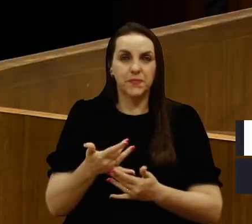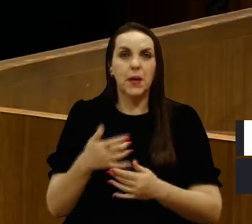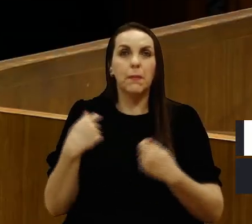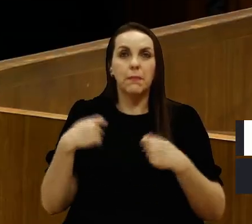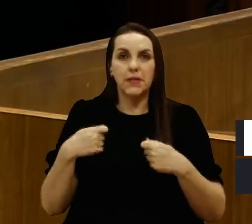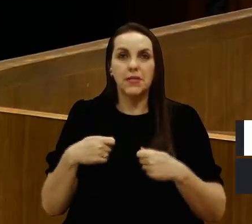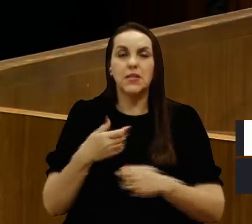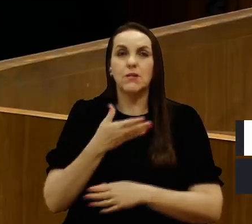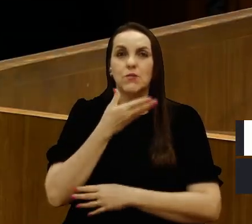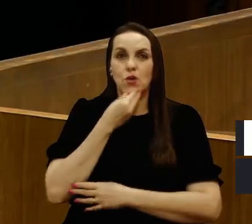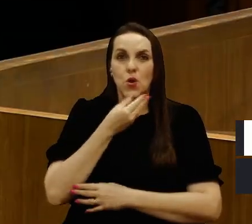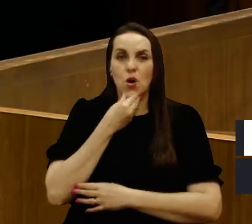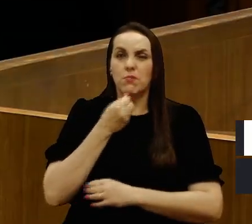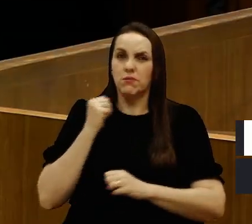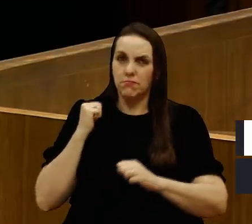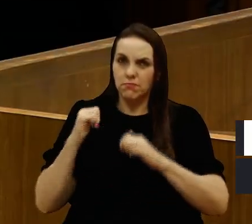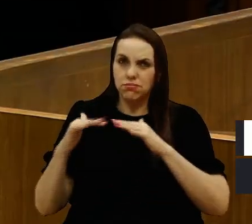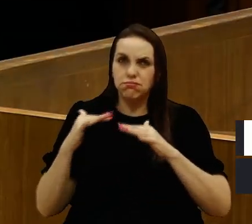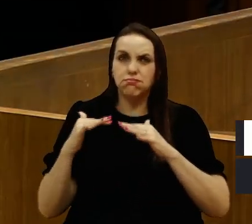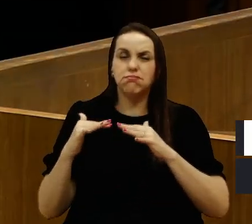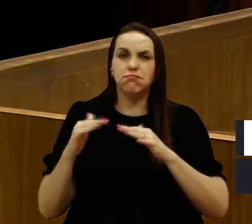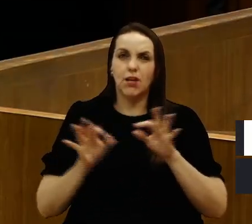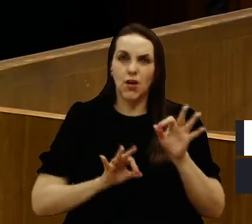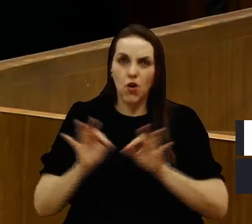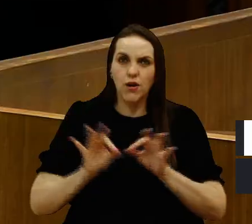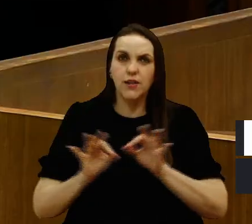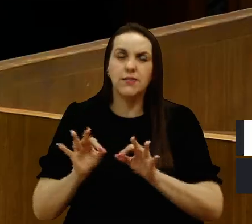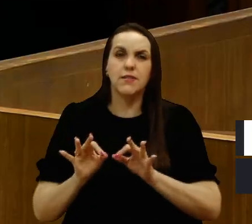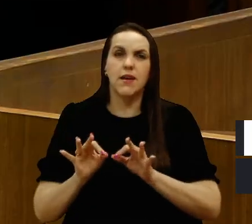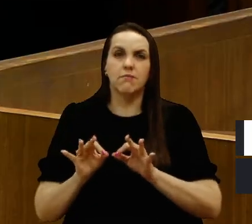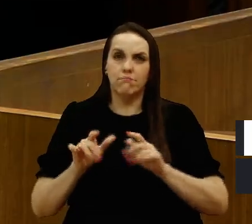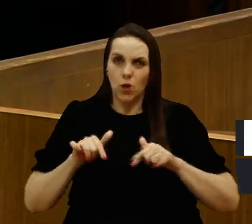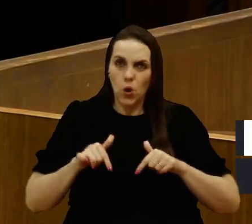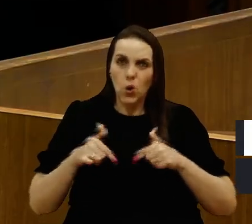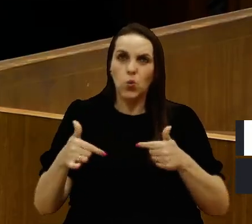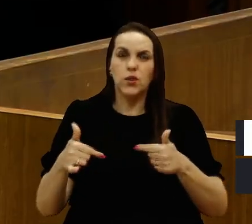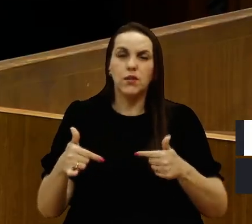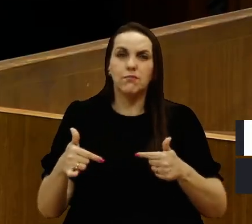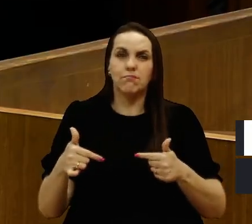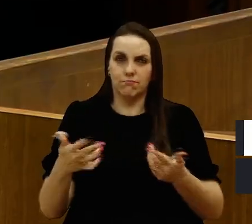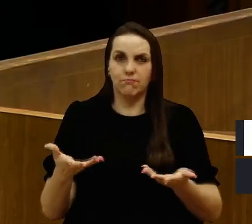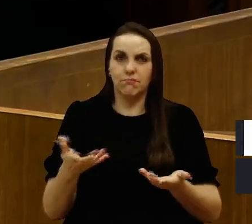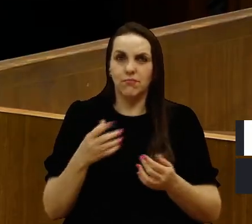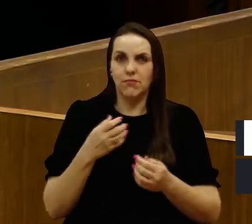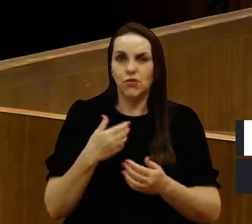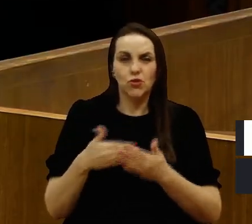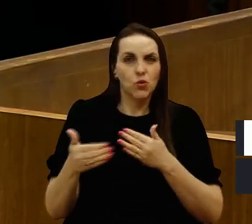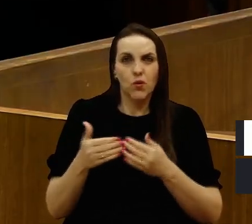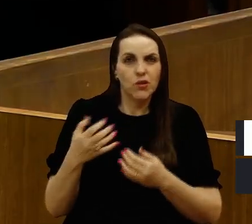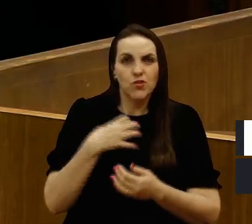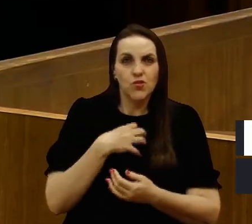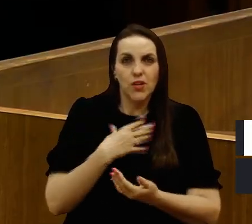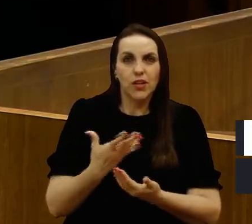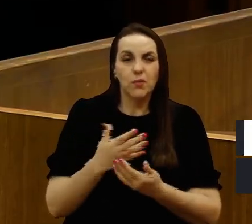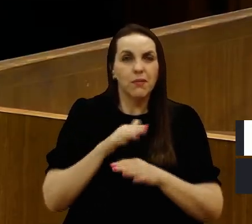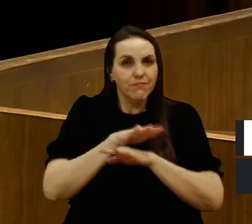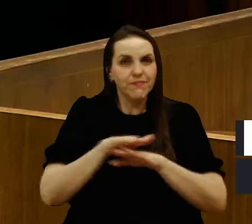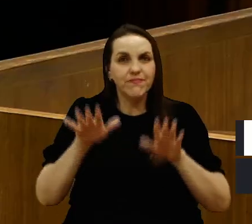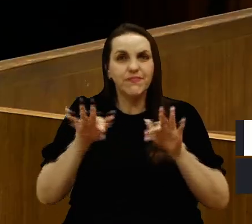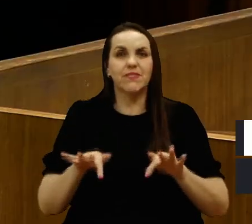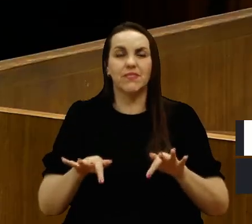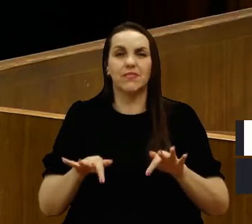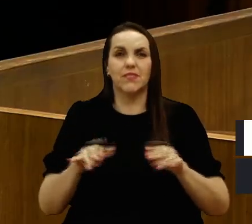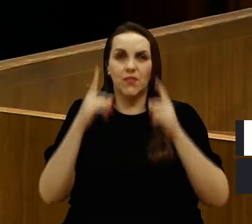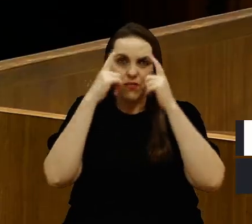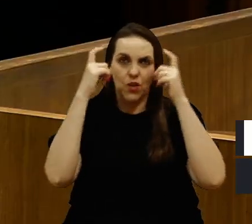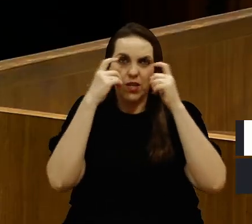que os homens se mobilizem, se organizem, lutem de alguma maneira para acabar com essa violência contra as